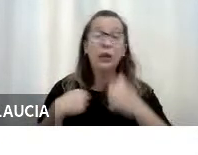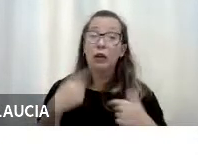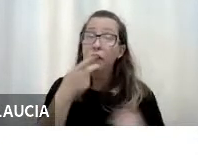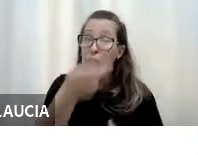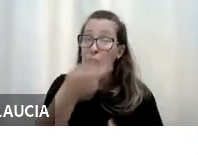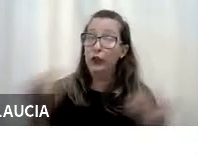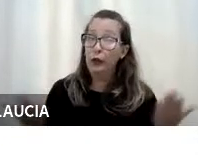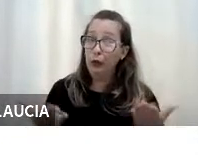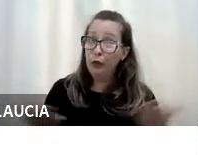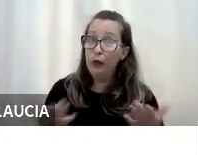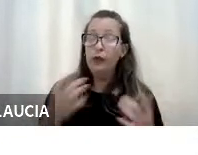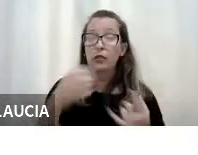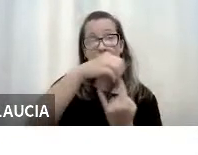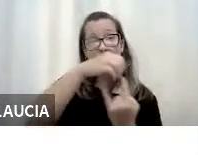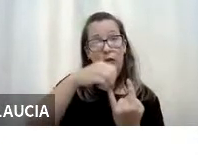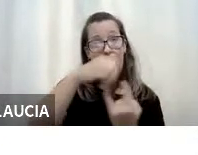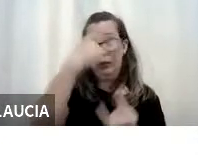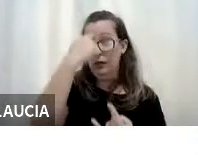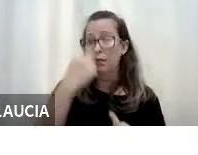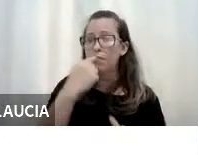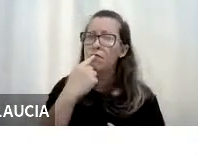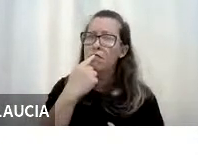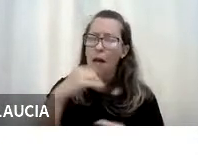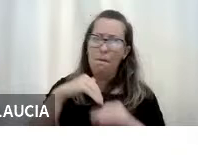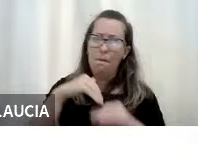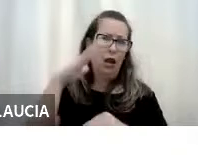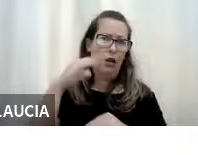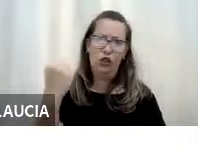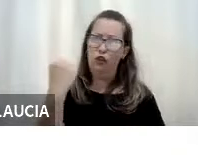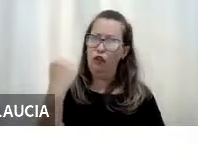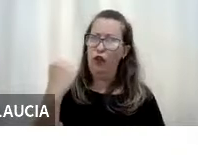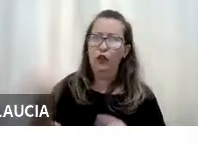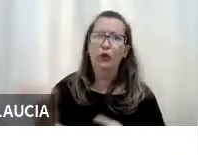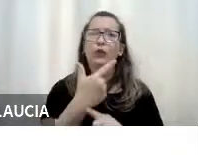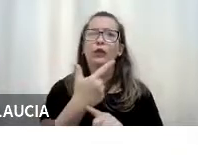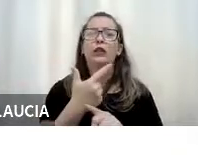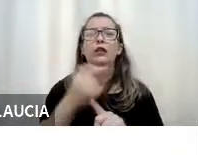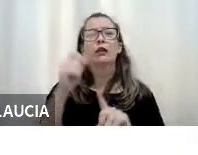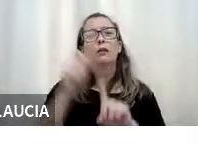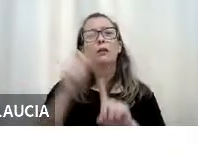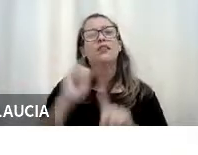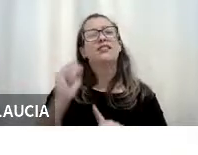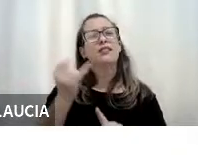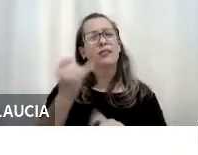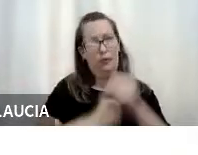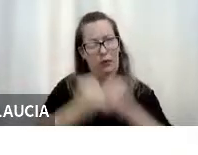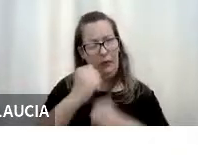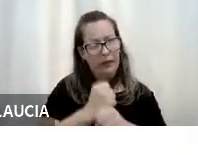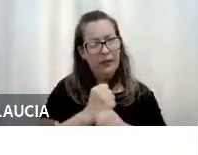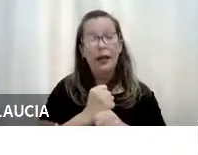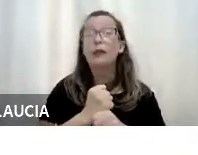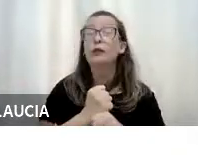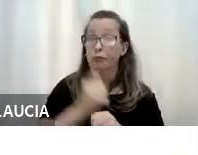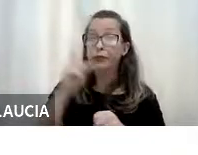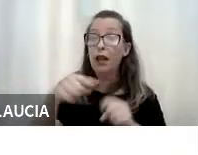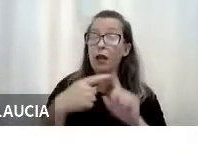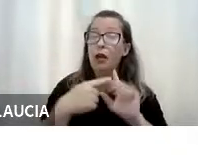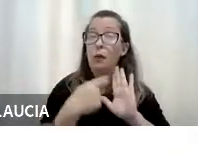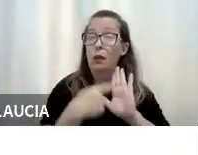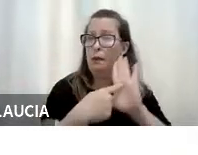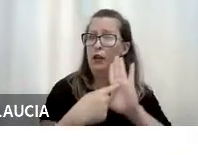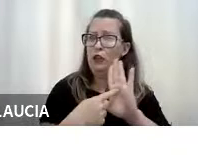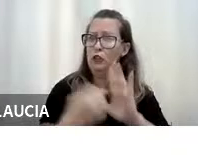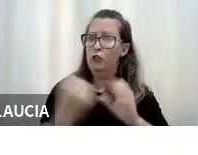Fiocruz ela é muito mais forte do que em janeiro do ano passado. É uma imagem de solidez, uma imagem